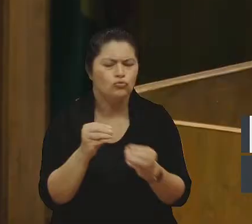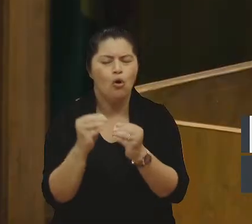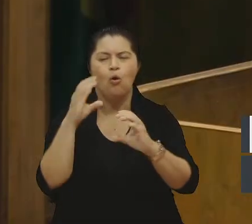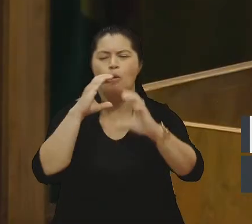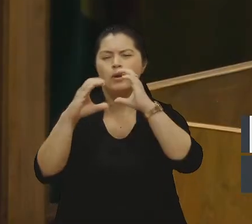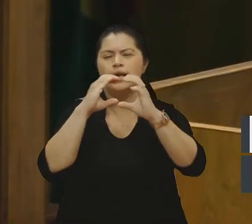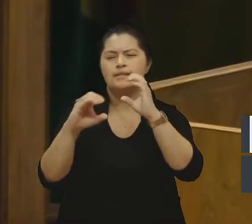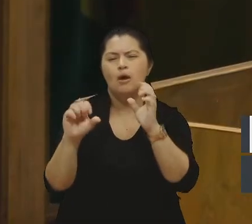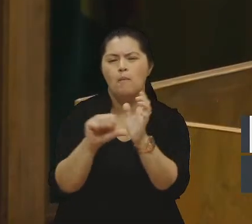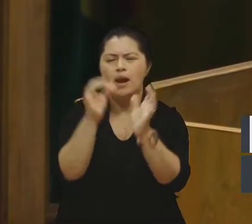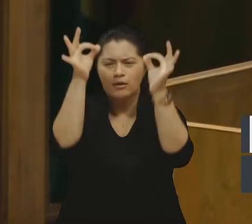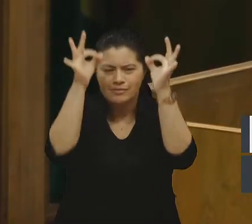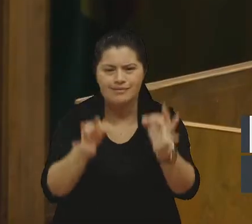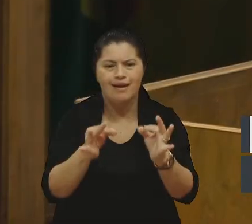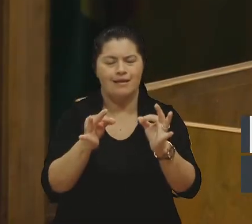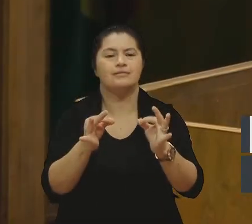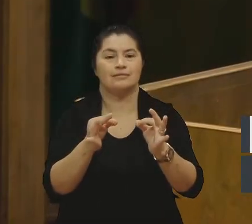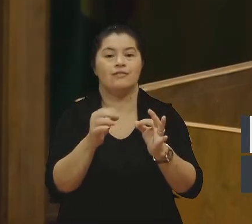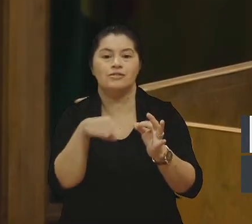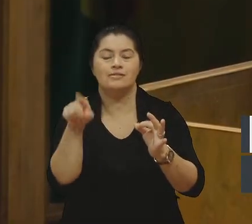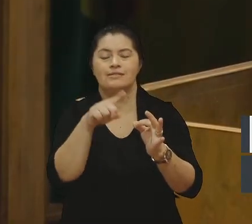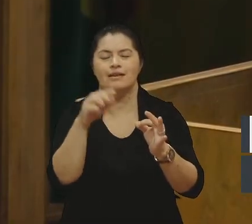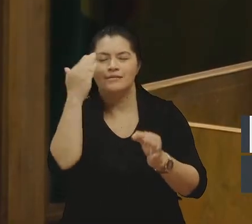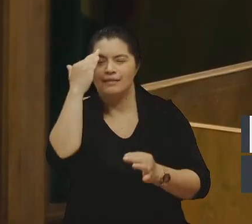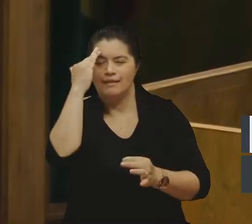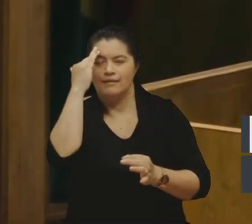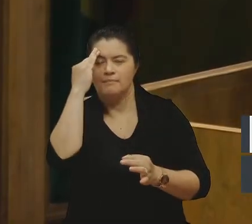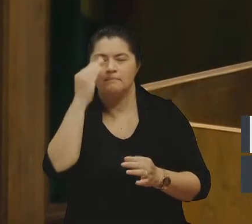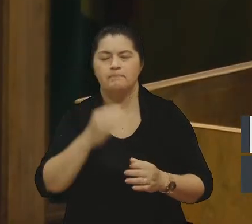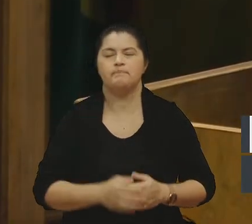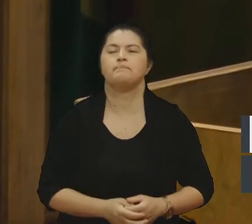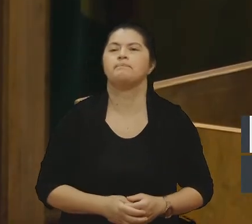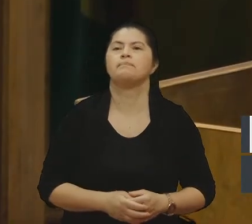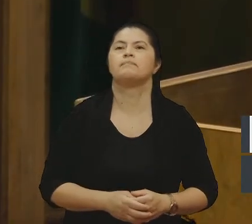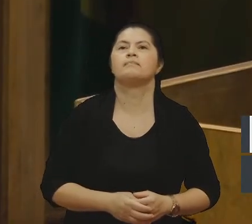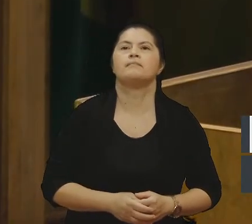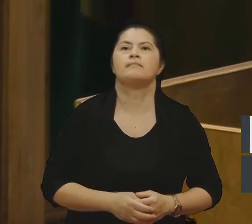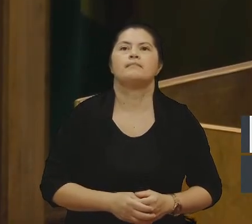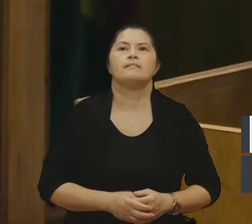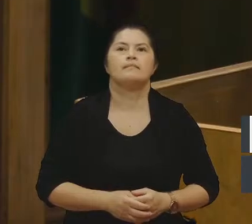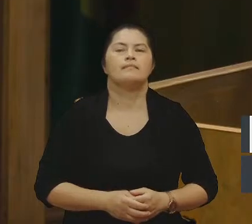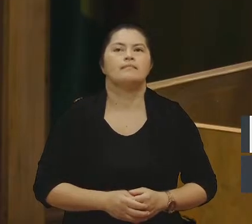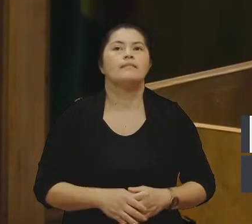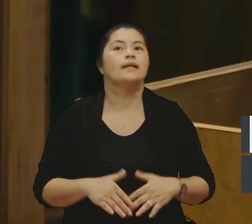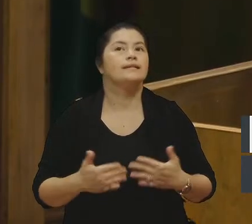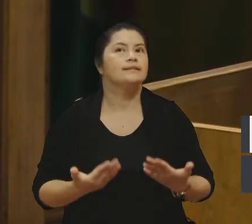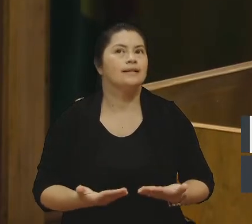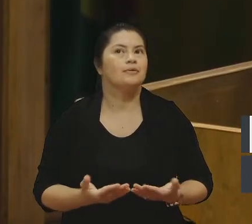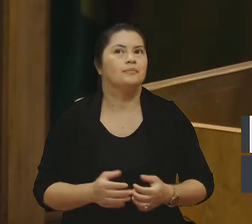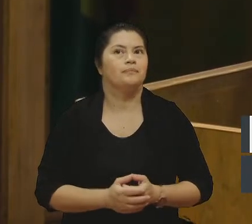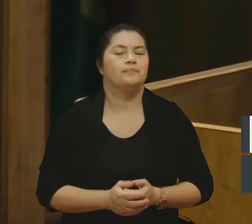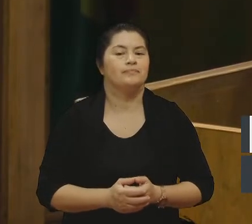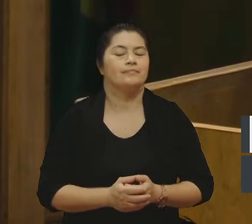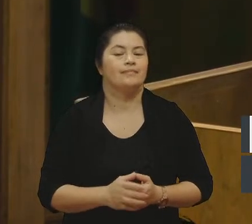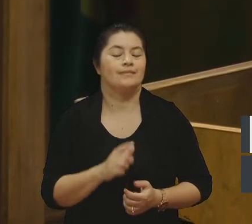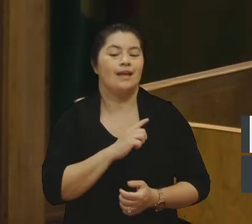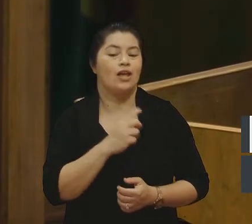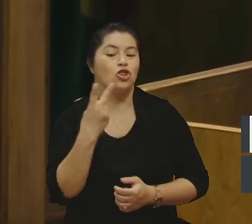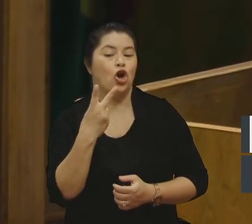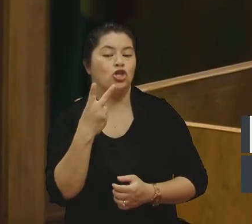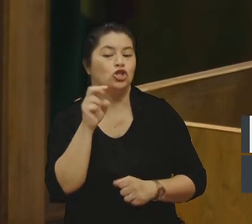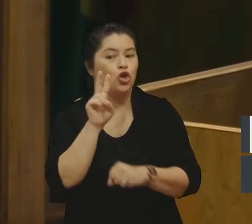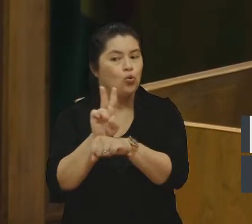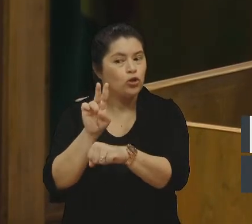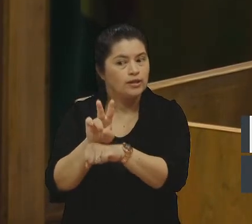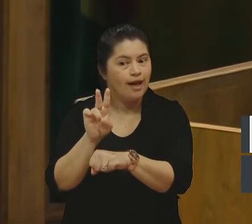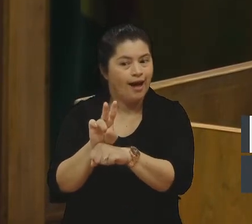mais assertiva nesse sentido. Muito bem. Eu tenho que ter 2 cuidados. O primeiro é falar no lugar